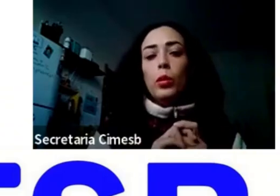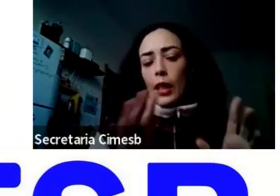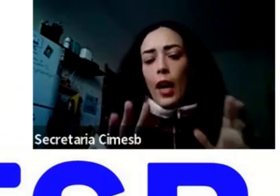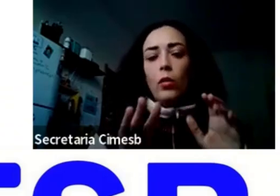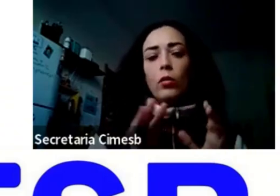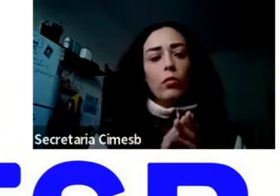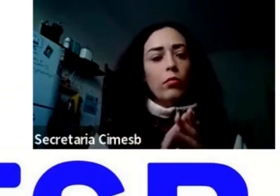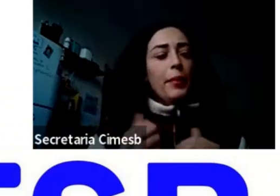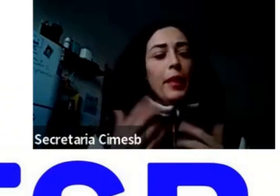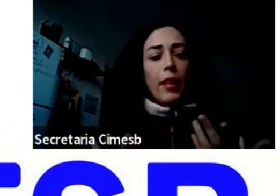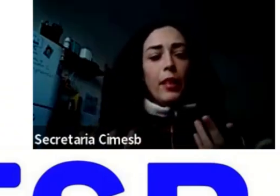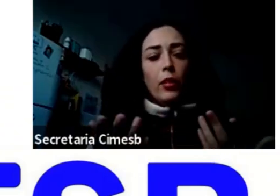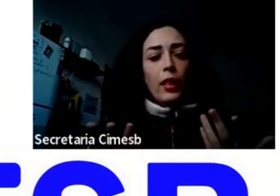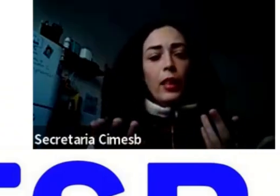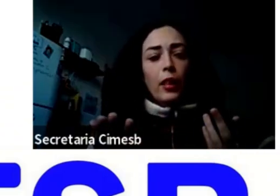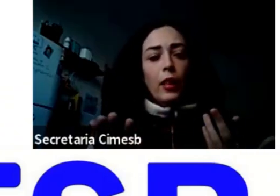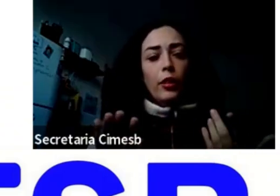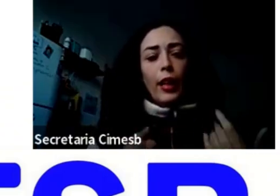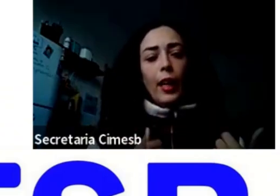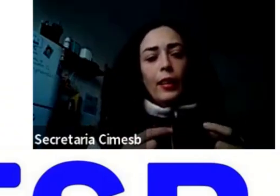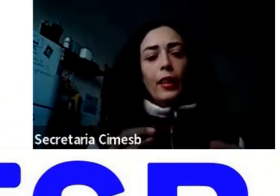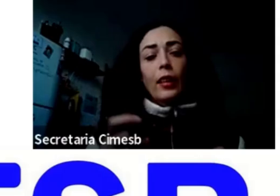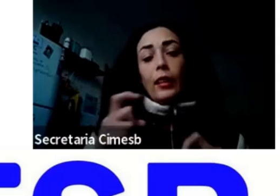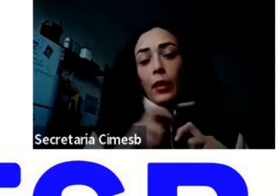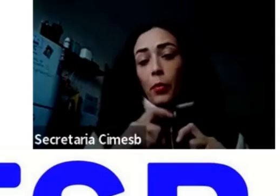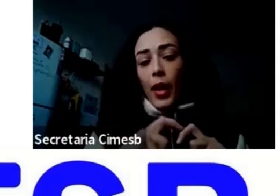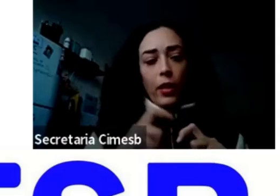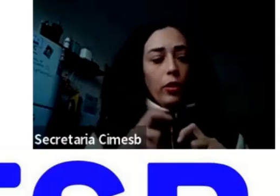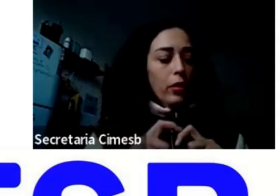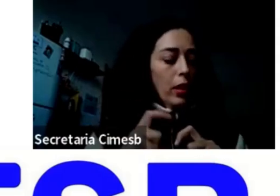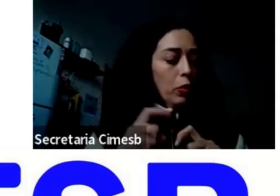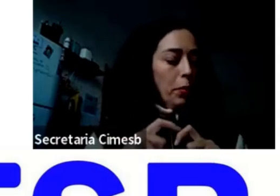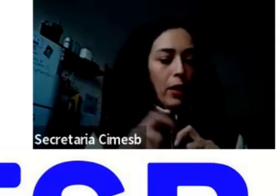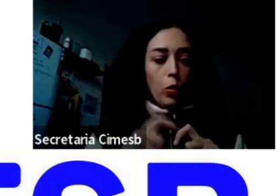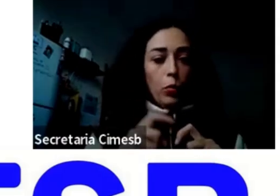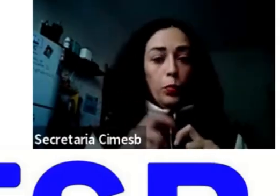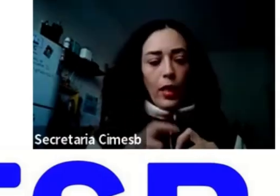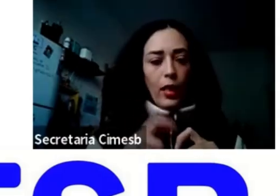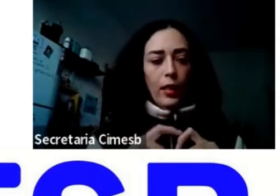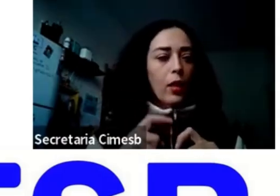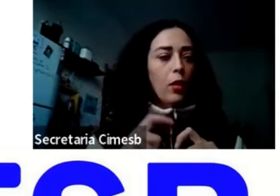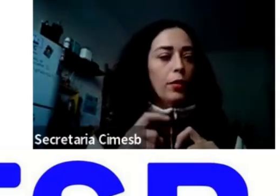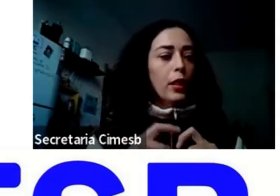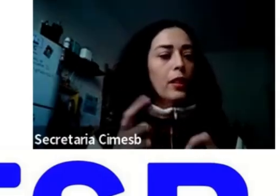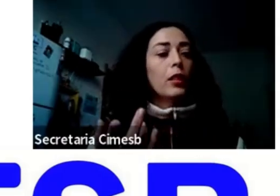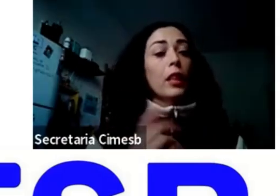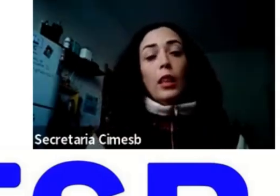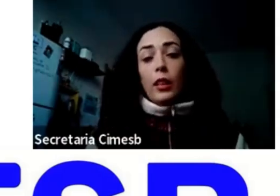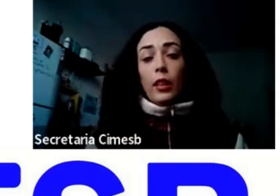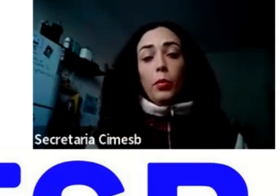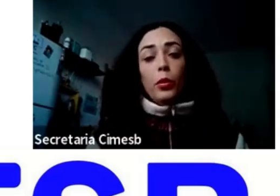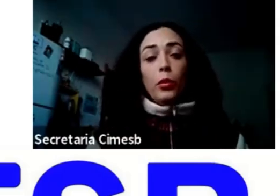o sinal, bem mais fácil dele identificar, né? Então, médico, sinal de médico, esse aqui, nessa